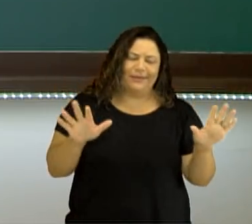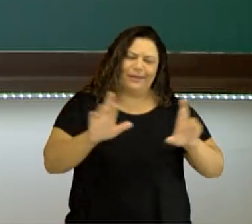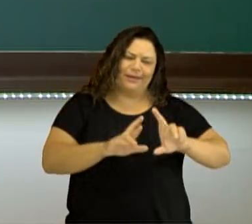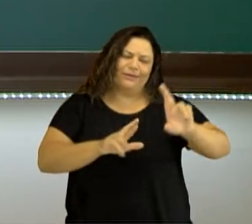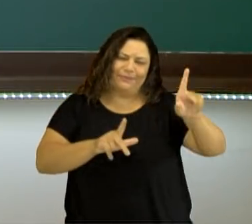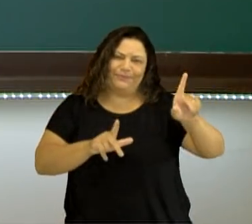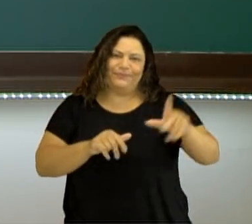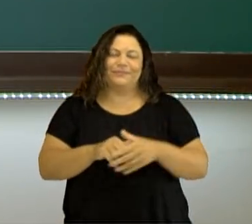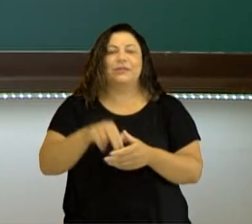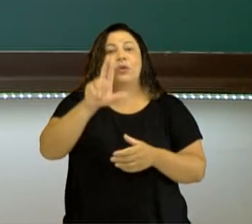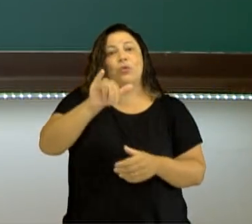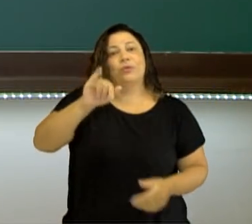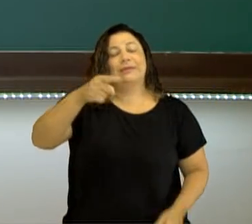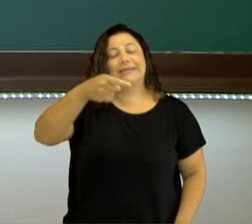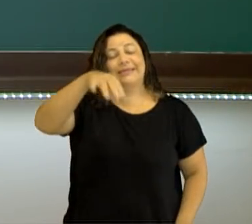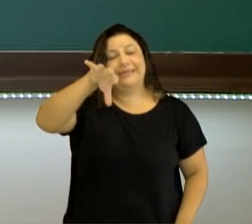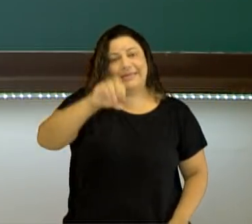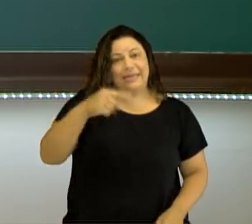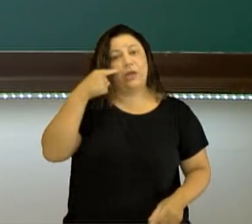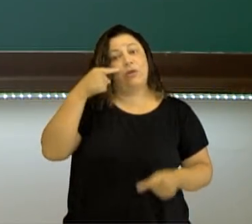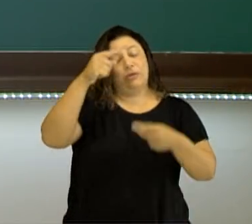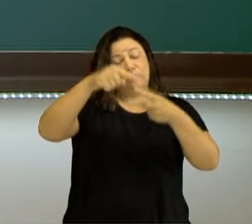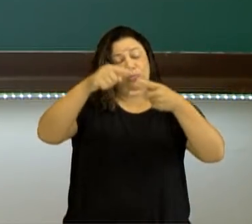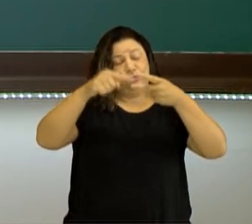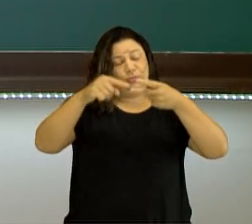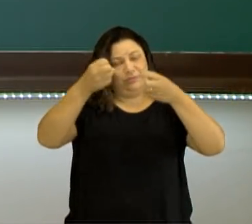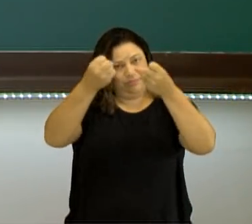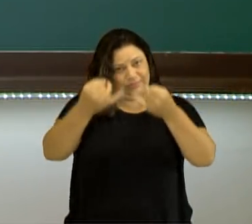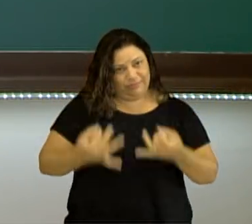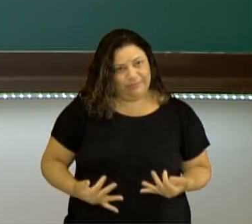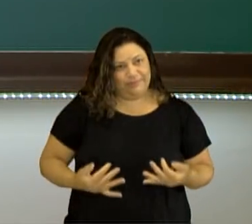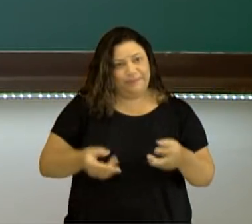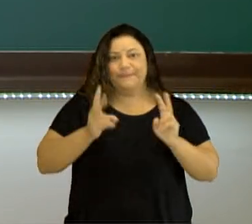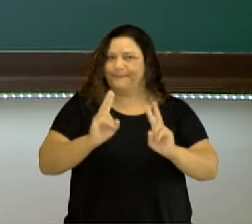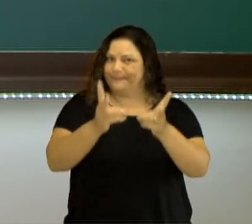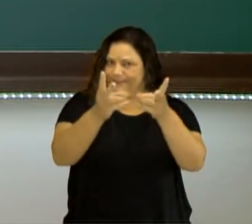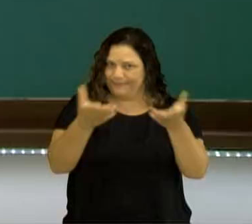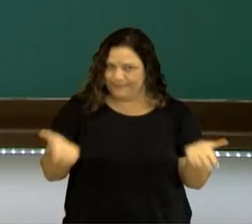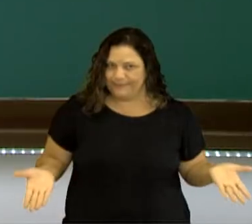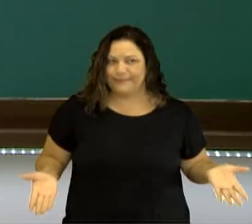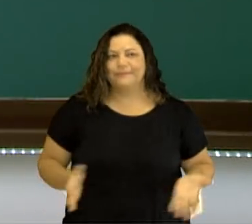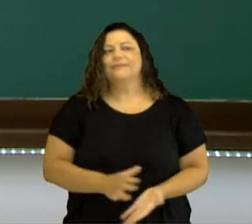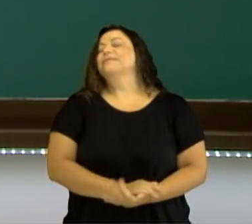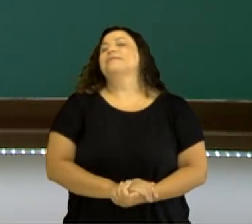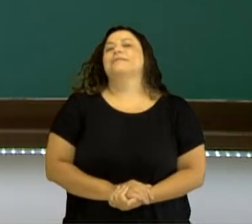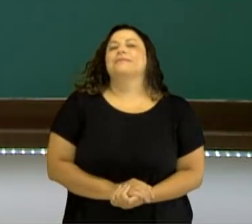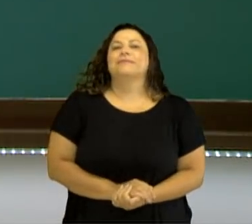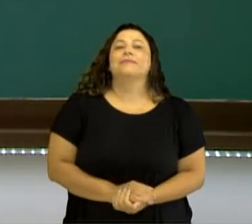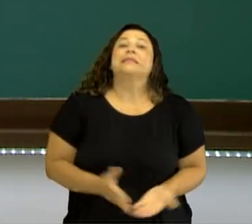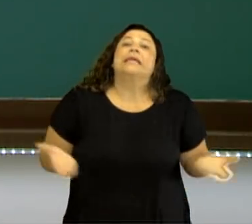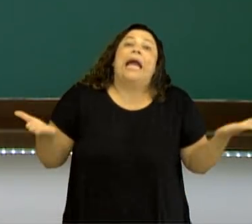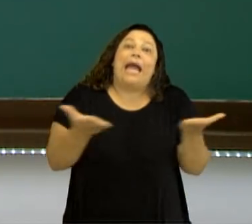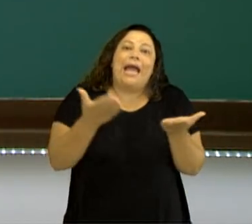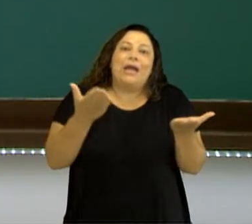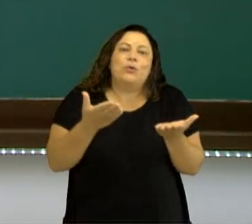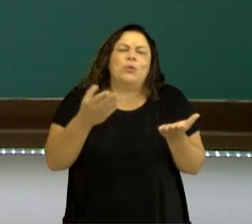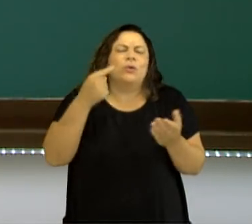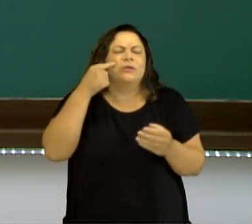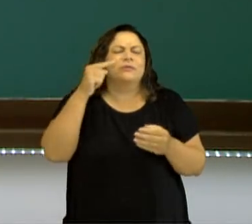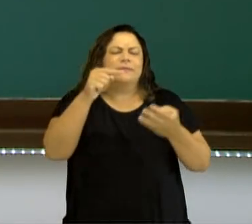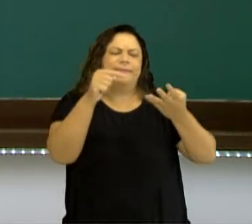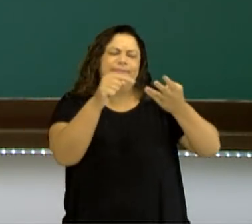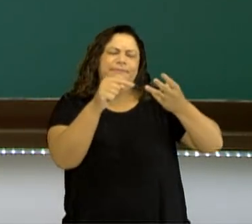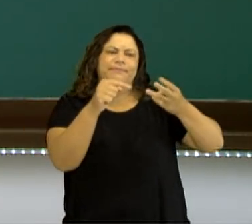união e interseção. Para frente. Temos um quiz. Nesse quiz, você vai ter que